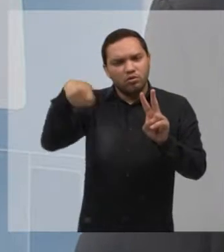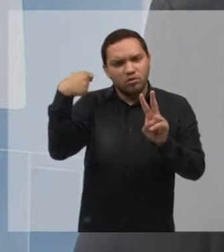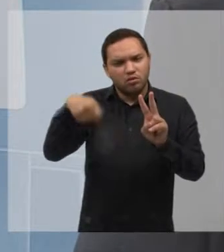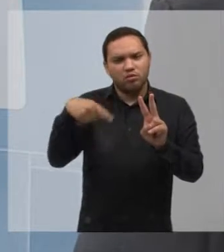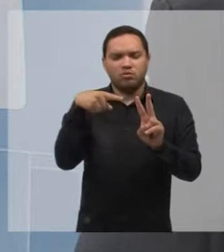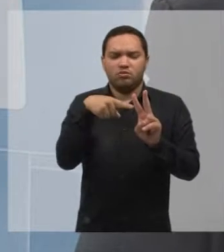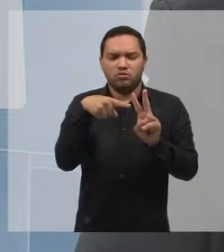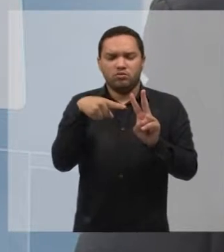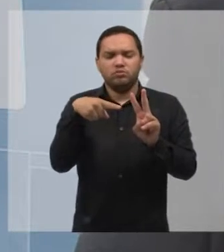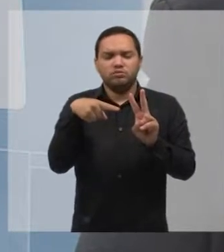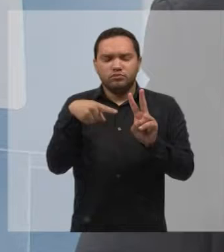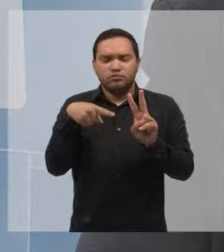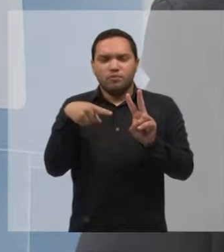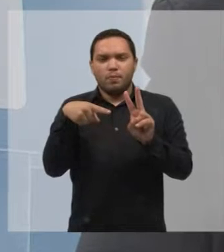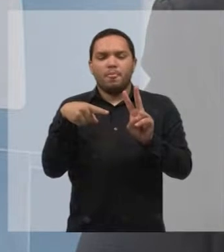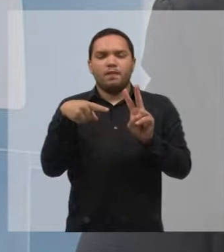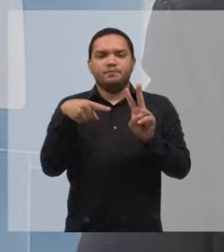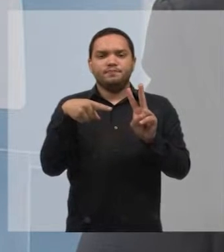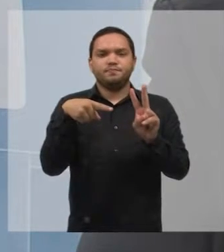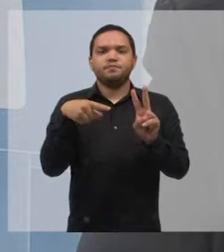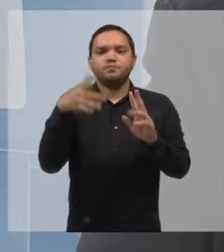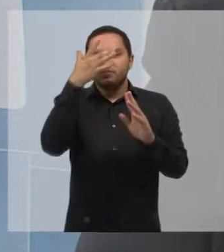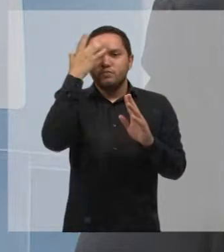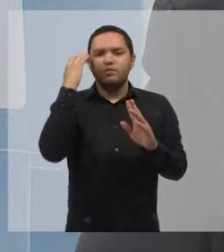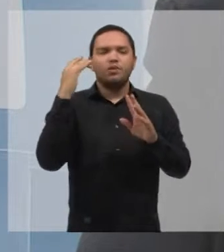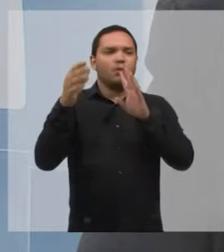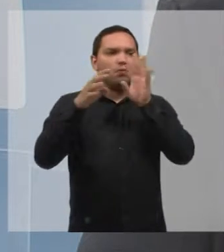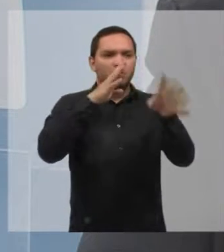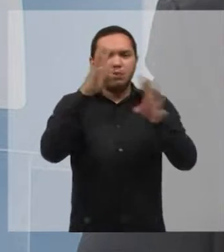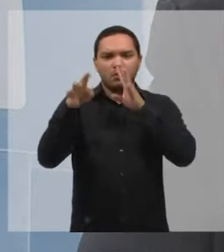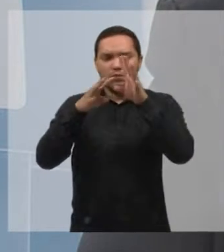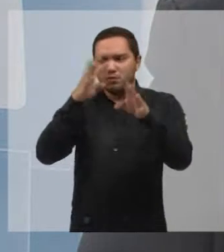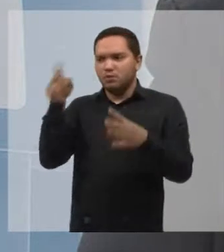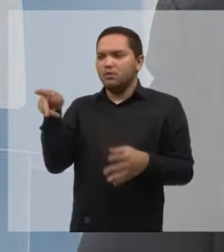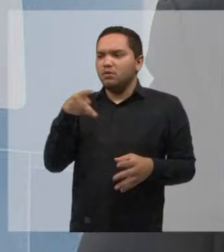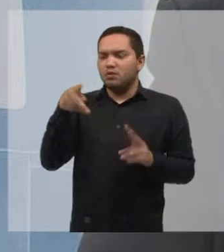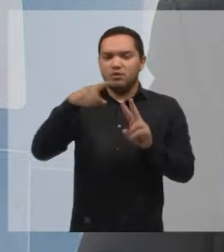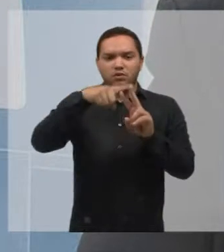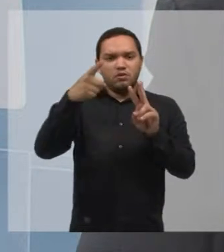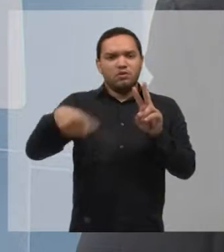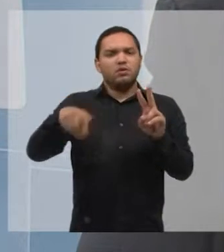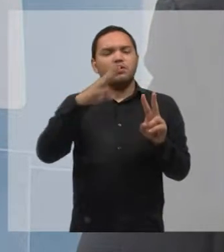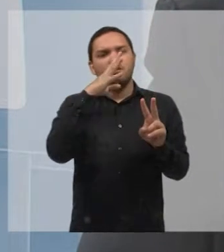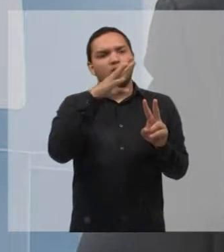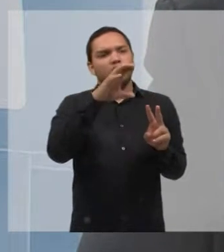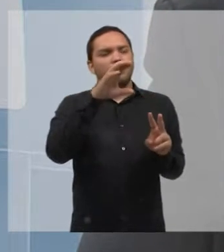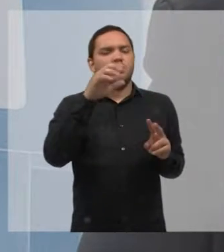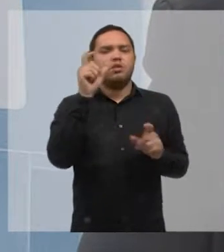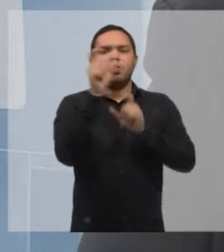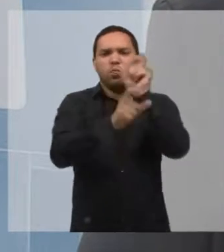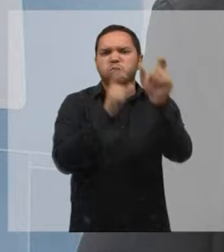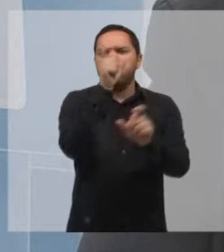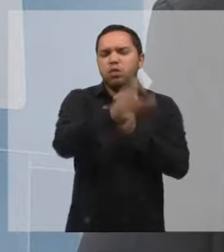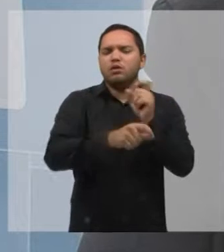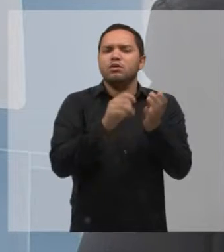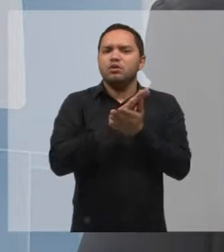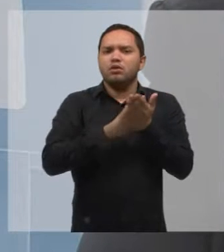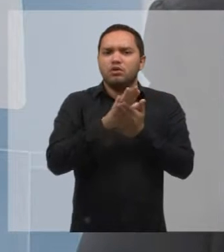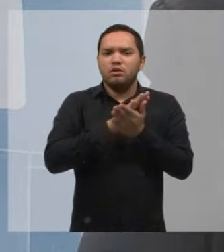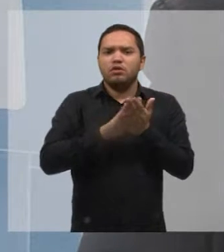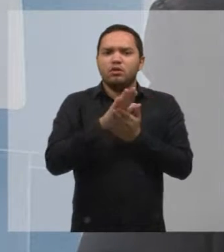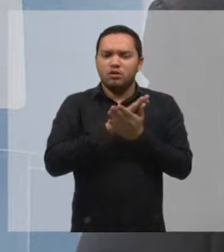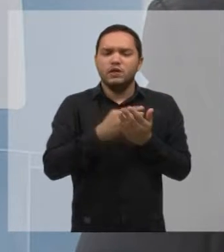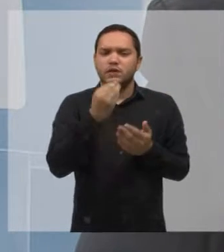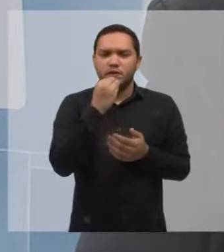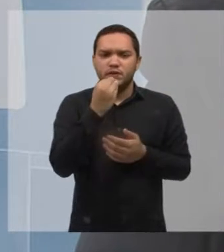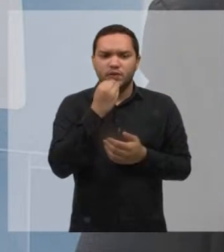gostam de sensacionalismo e chamam todo mundo de canalha. Não chamou o presidente da Vale de canalha, né? Não chamou a diretoria da Vale de canalha e deveria ter